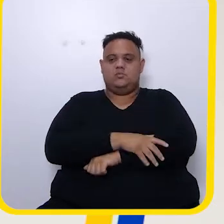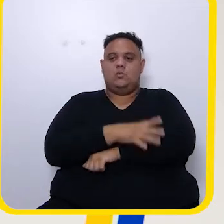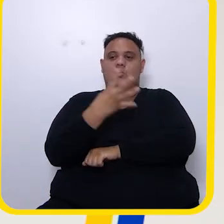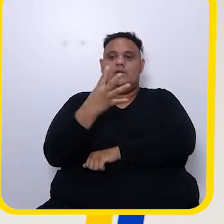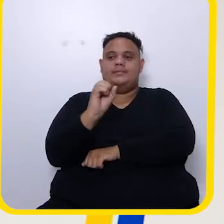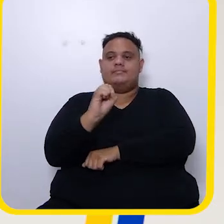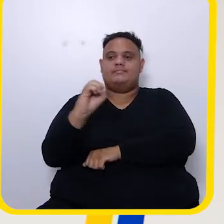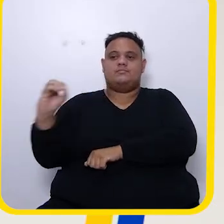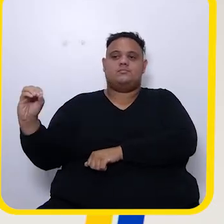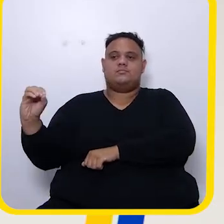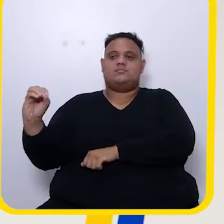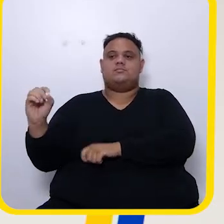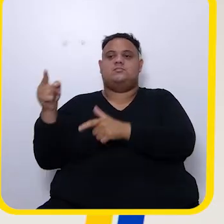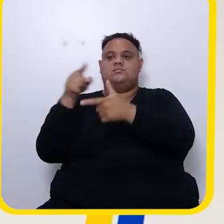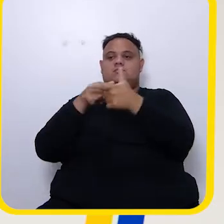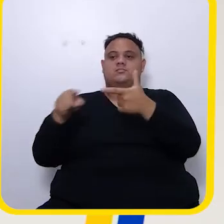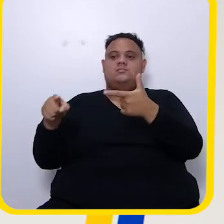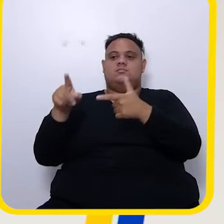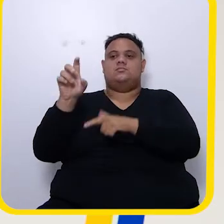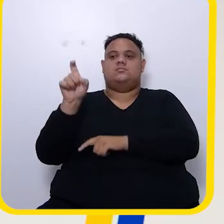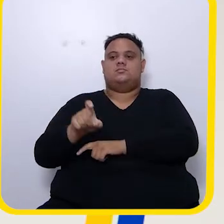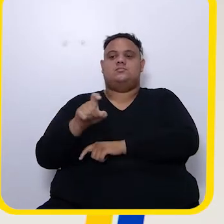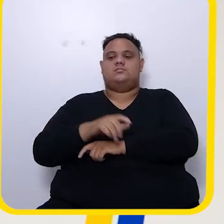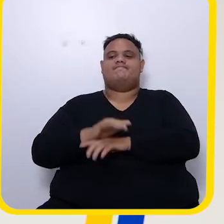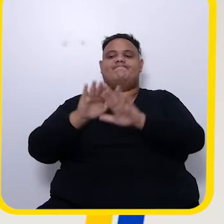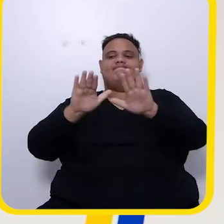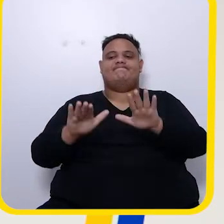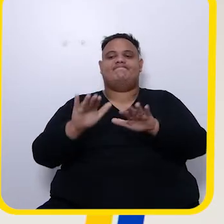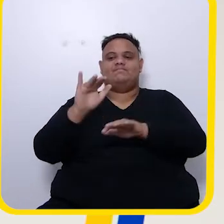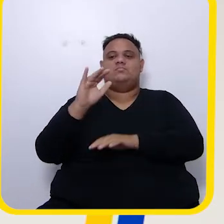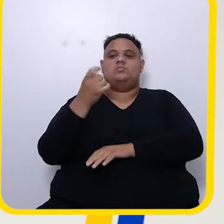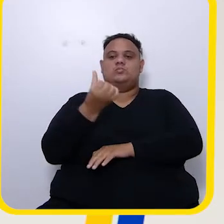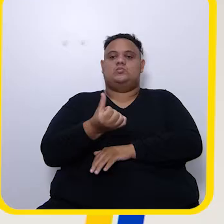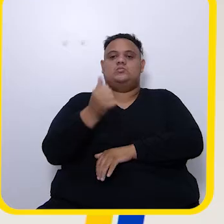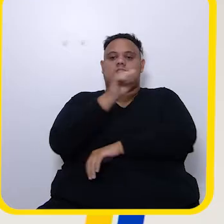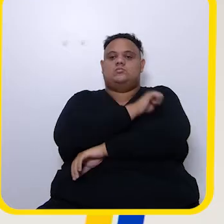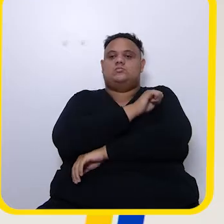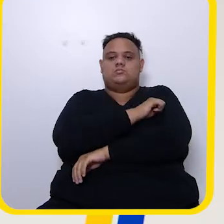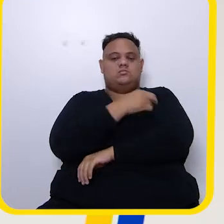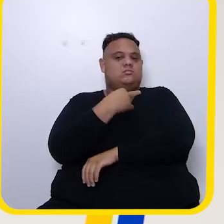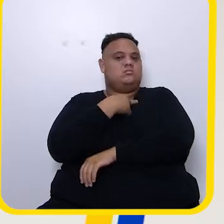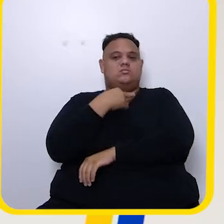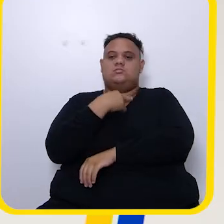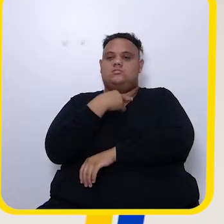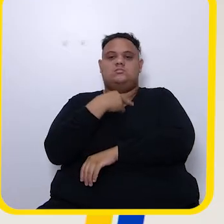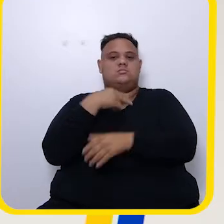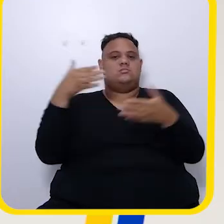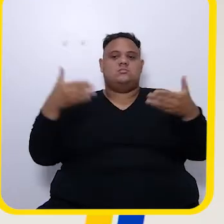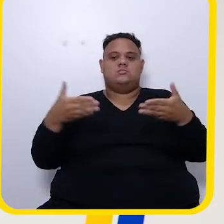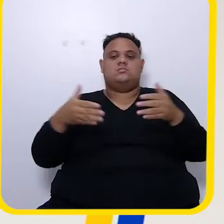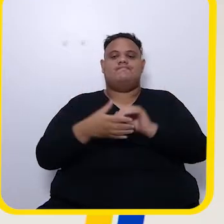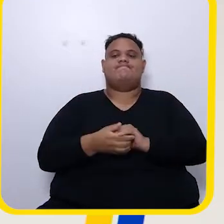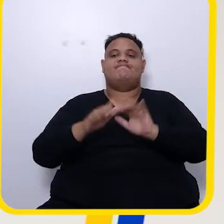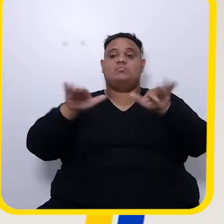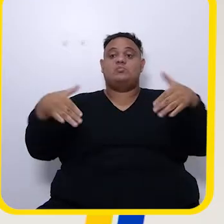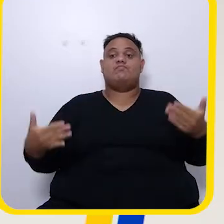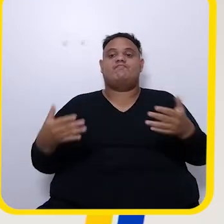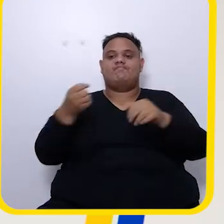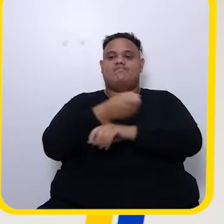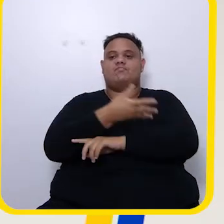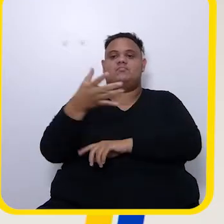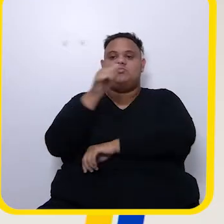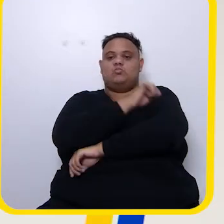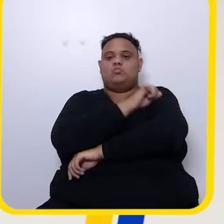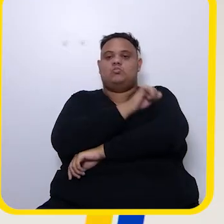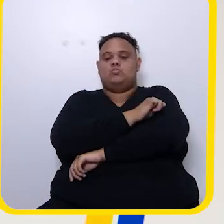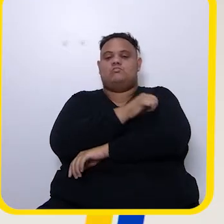4.800 dividido por x. Porém, seis alunos não puderam participar. Então, qual a quantidade de alunos agora? X, que